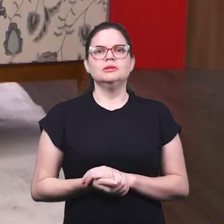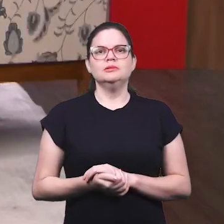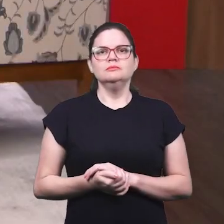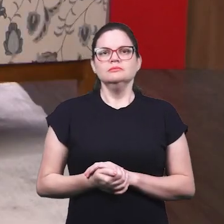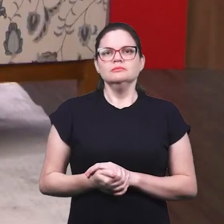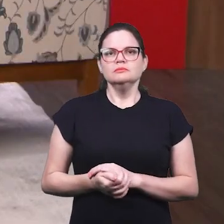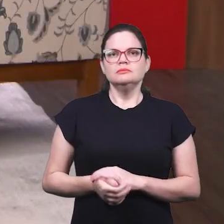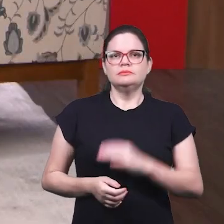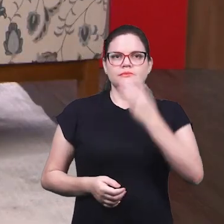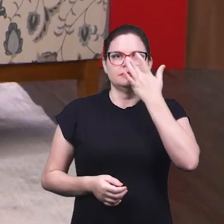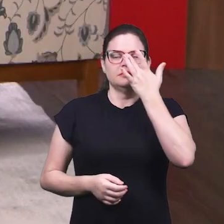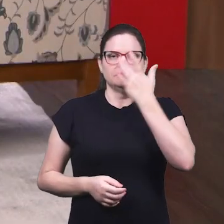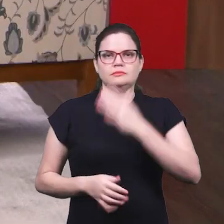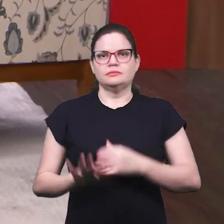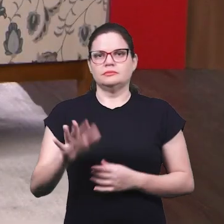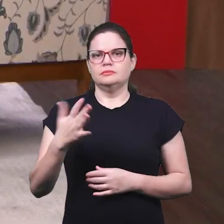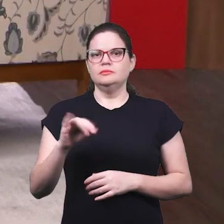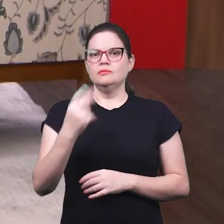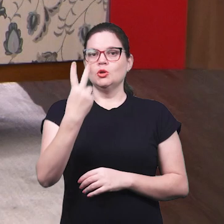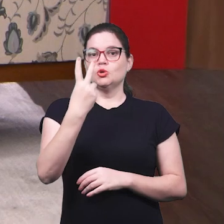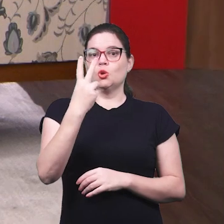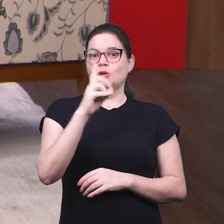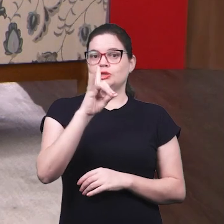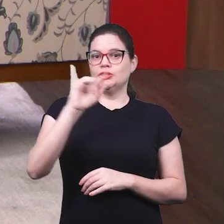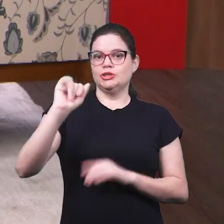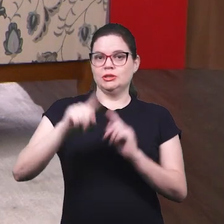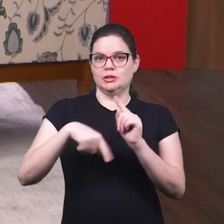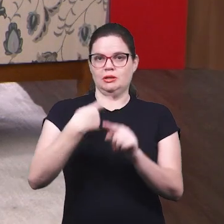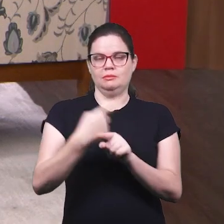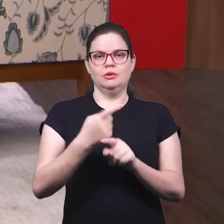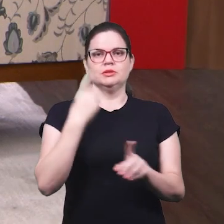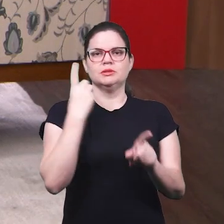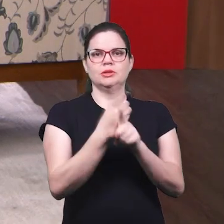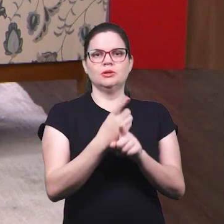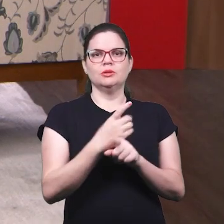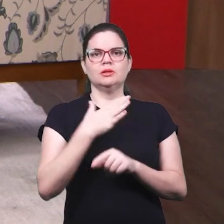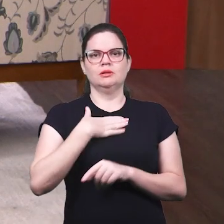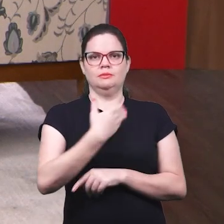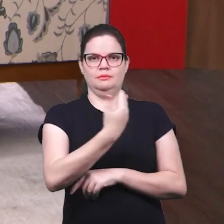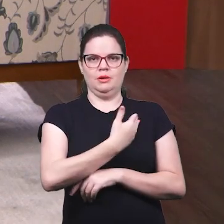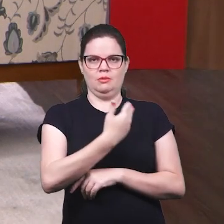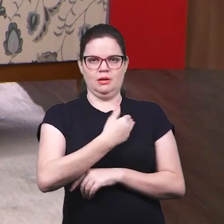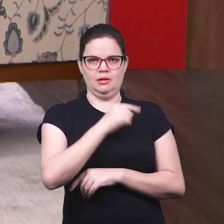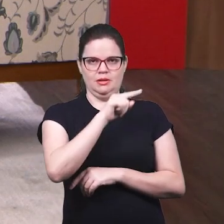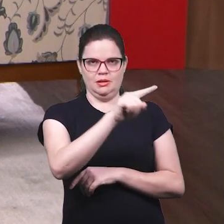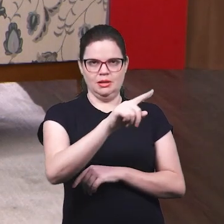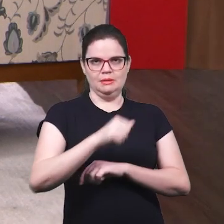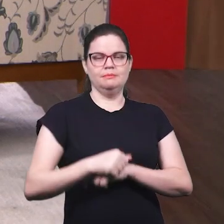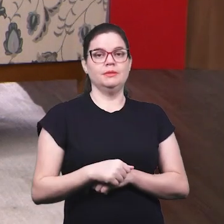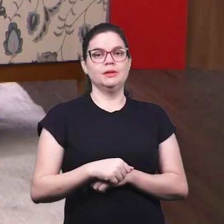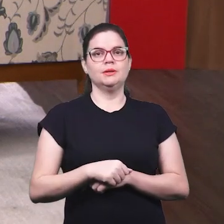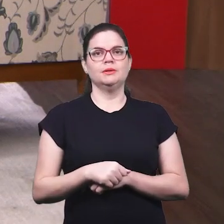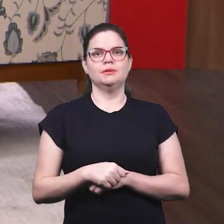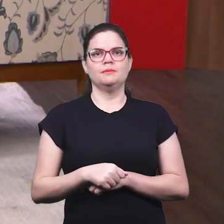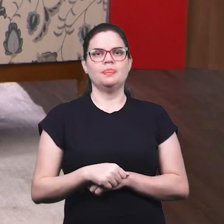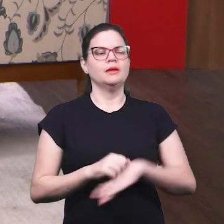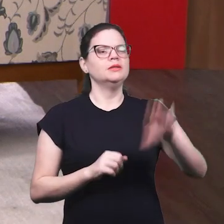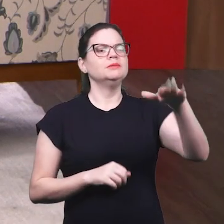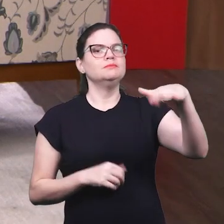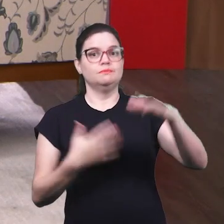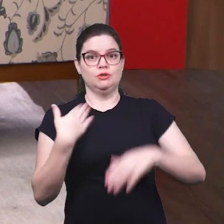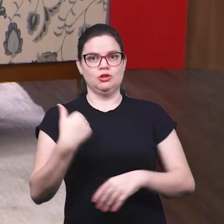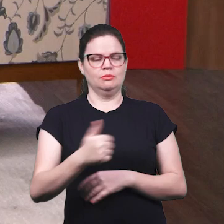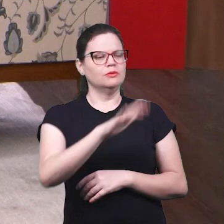muito. Jovem. 2 dias depois encontrei um amigo meu chamado Shafik Murad, que era amicíssimo com a América. E ele: vem